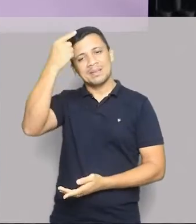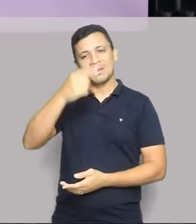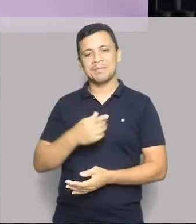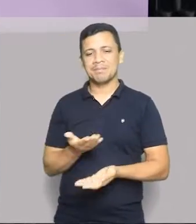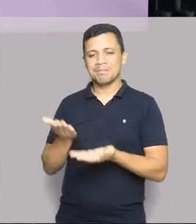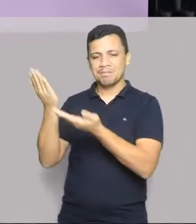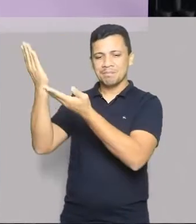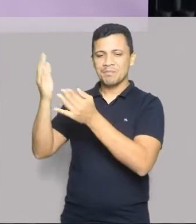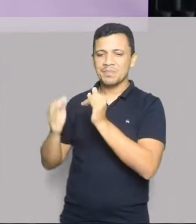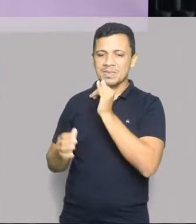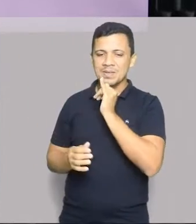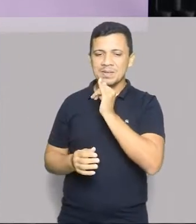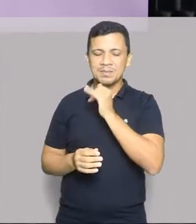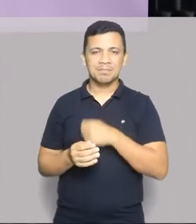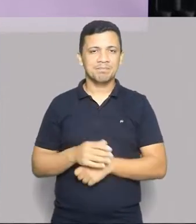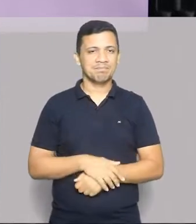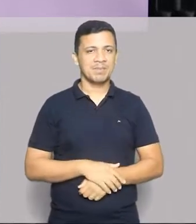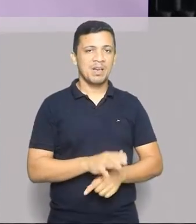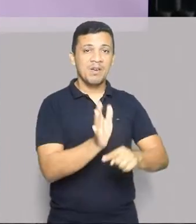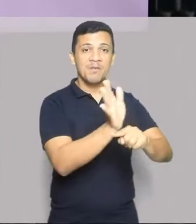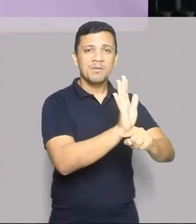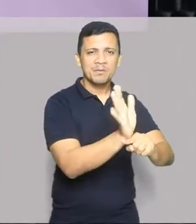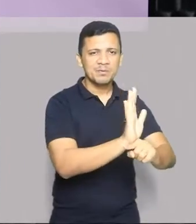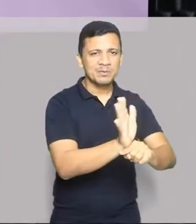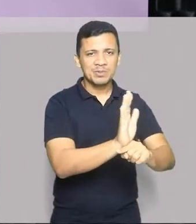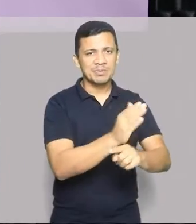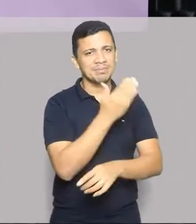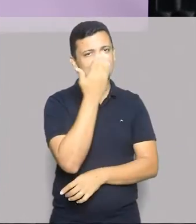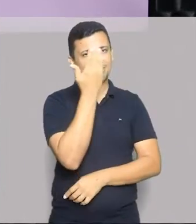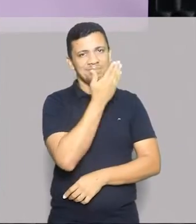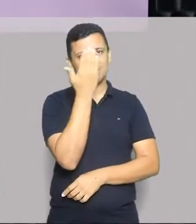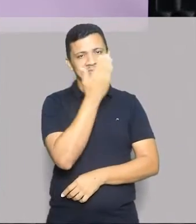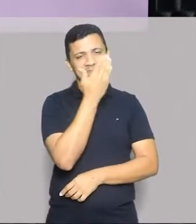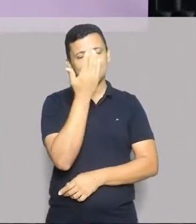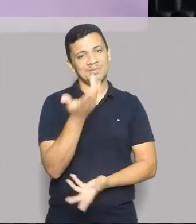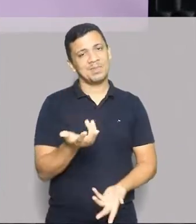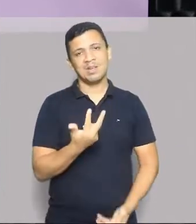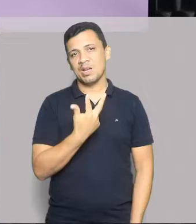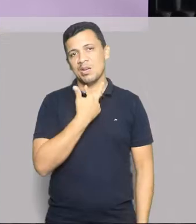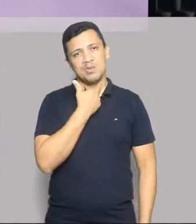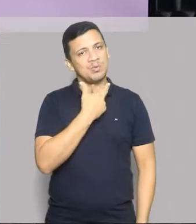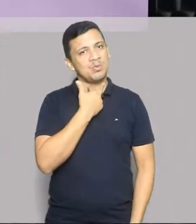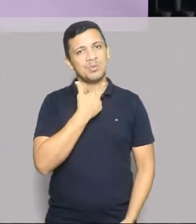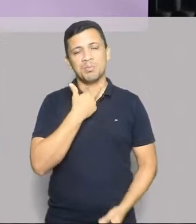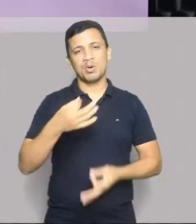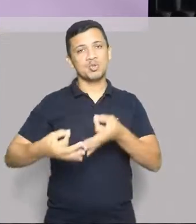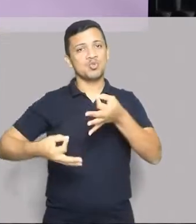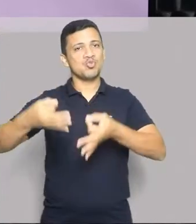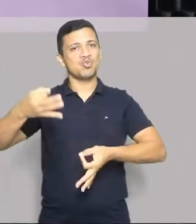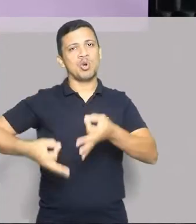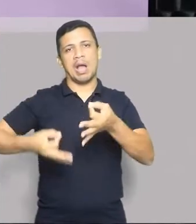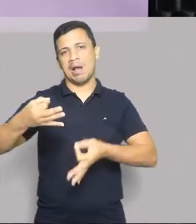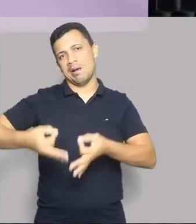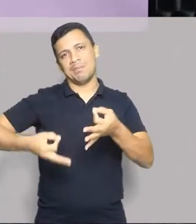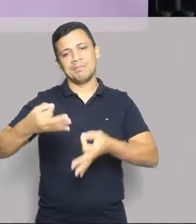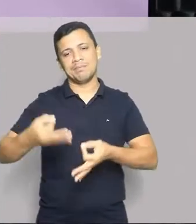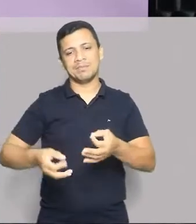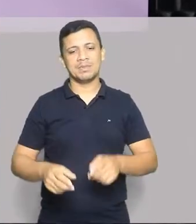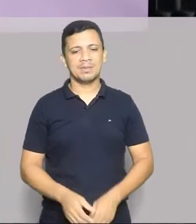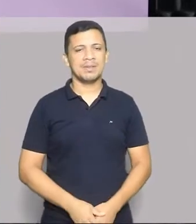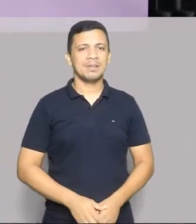exemplo. Não assisti ao filme, logo não posso julgá-lo, né? A partir dessa